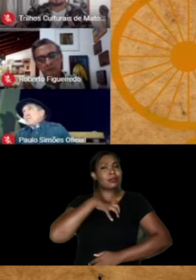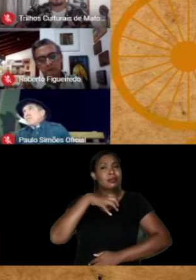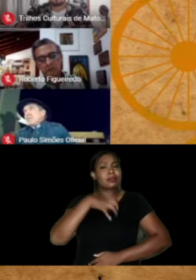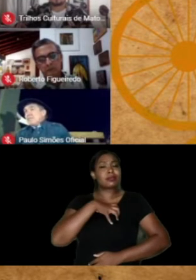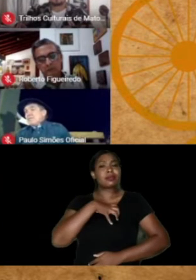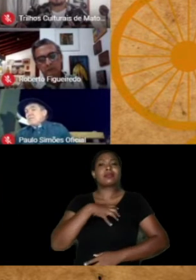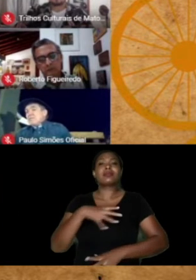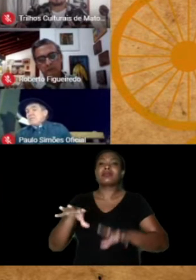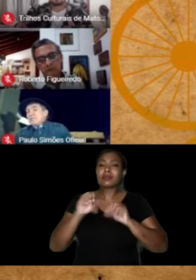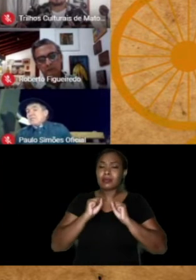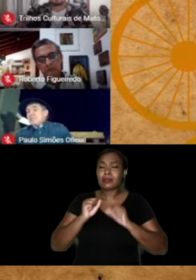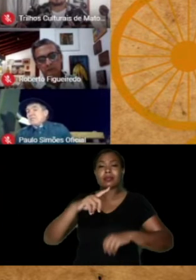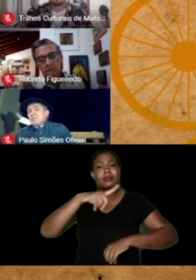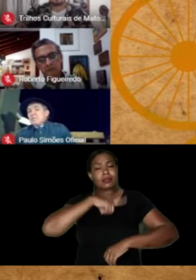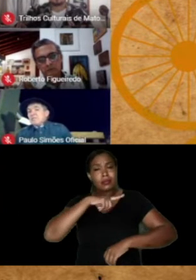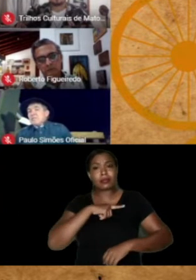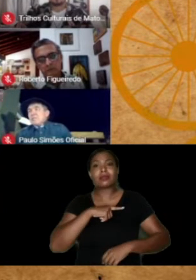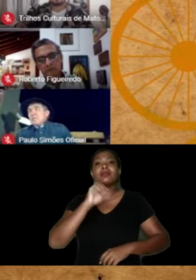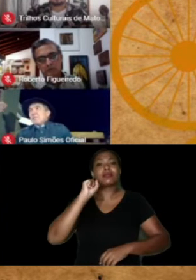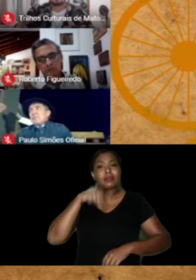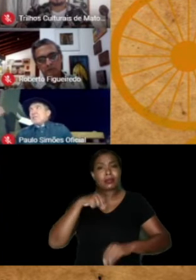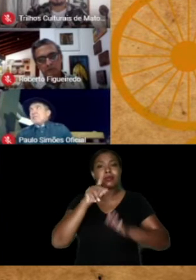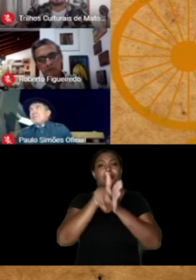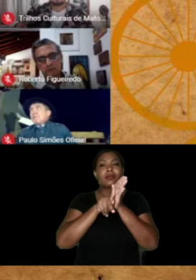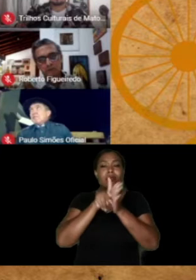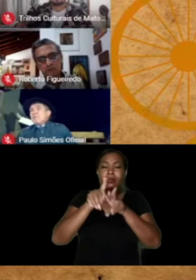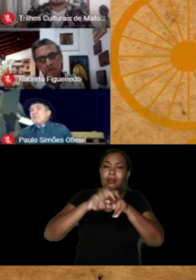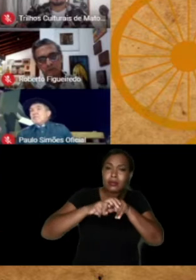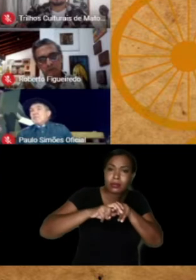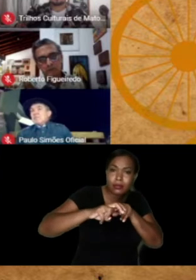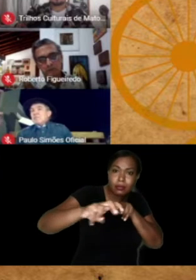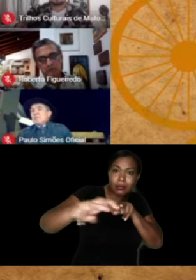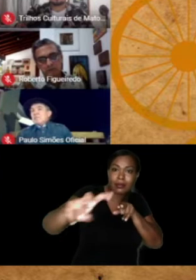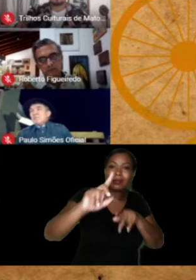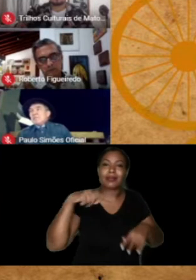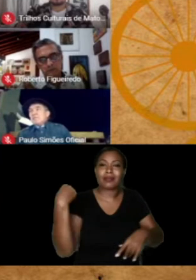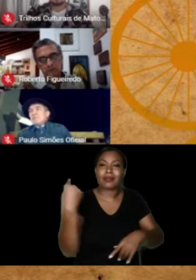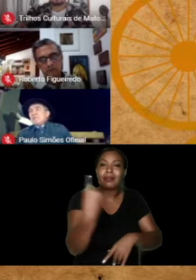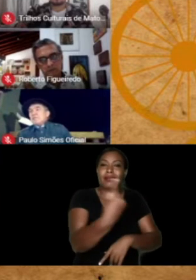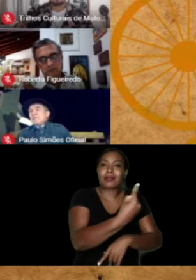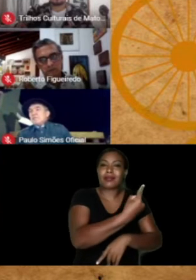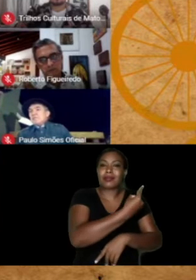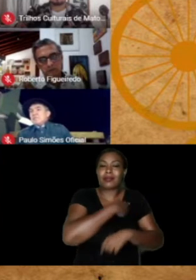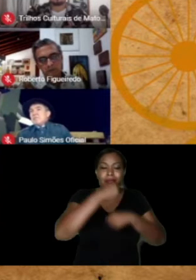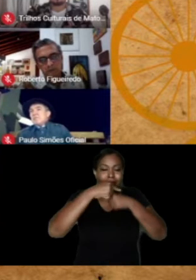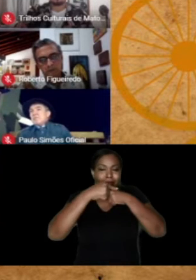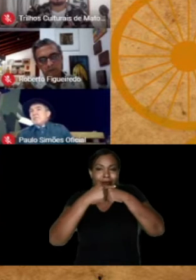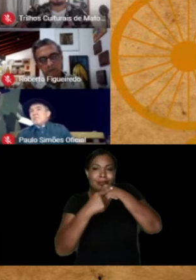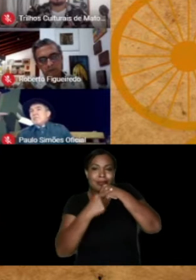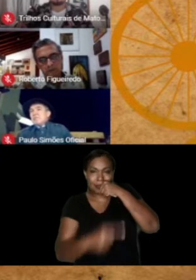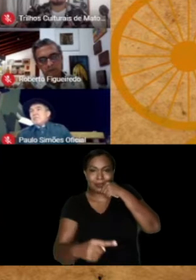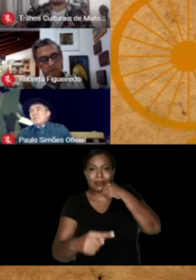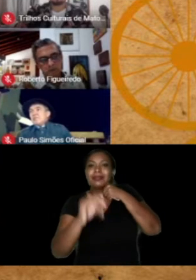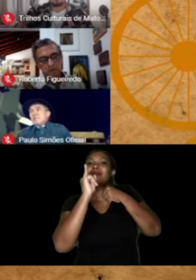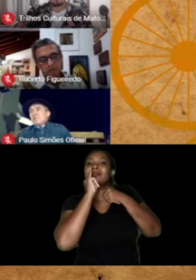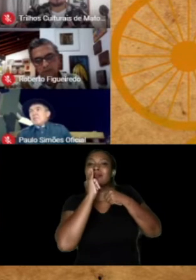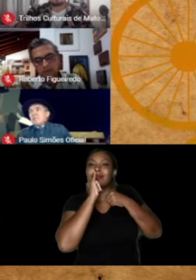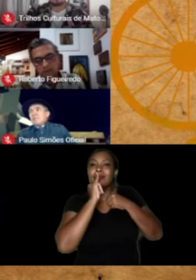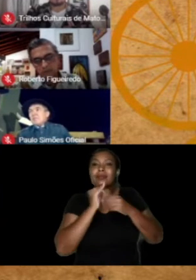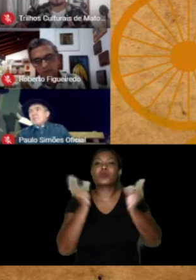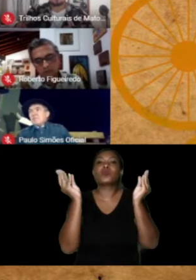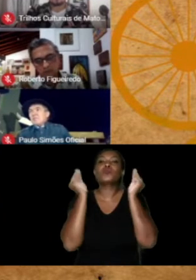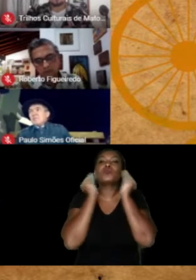sim, porque a ferrovia, ela é a nossa espinha dorsal. Beijo,